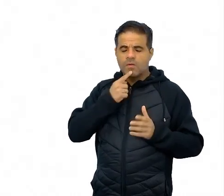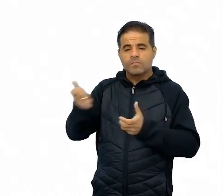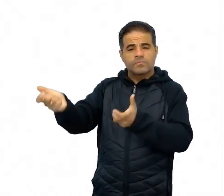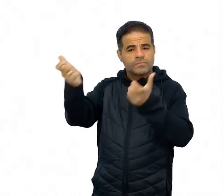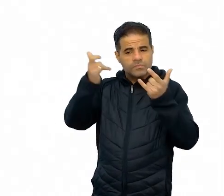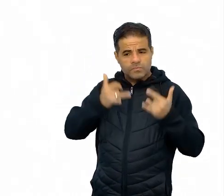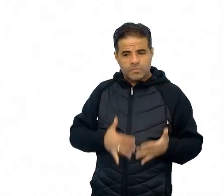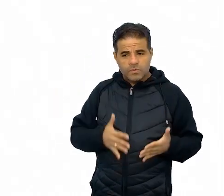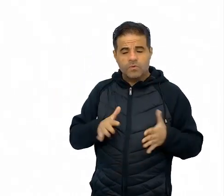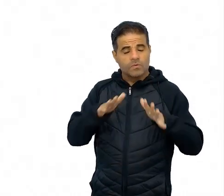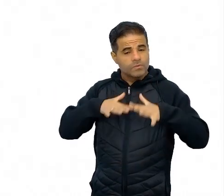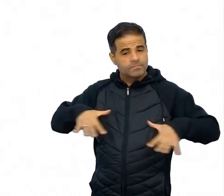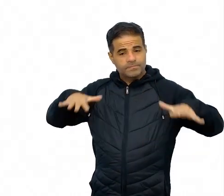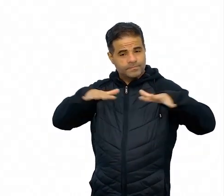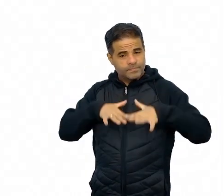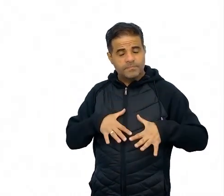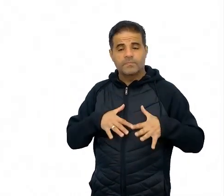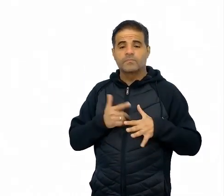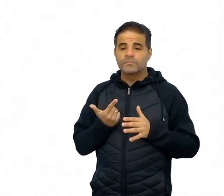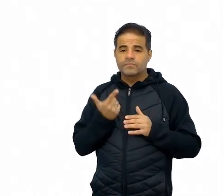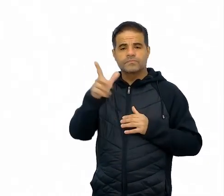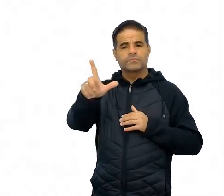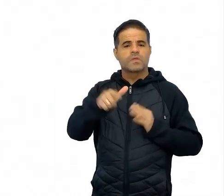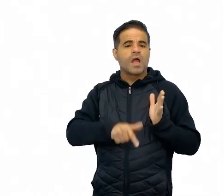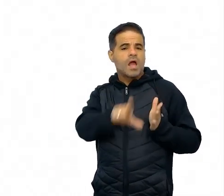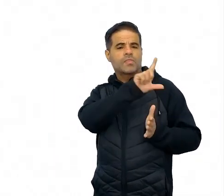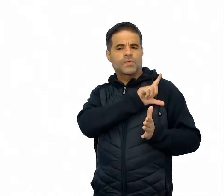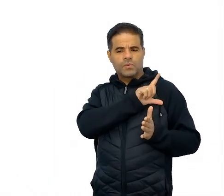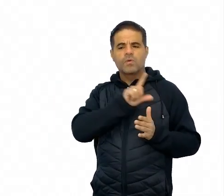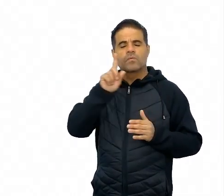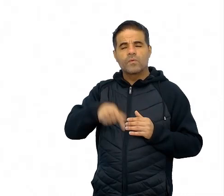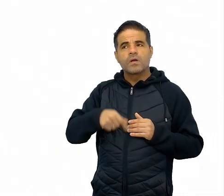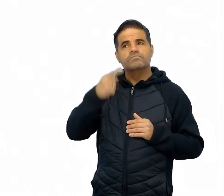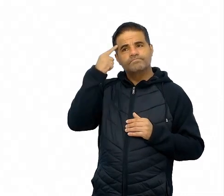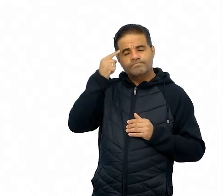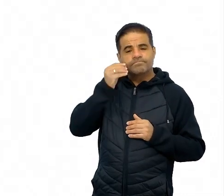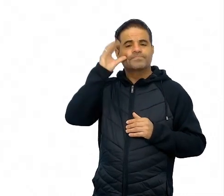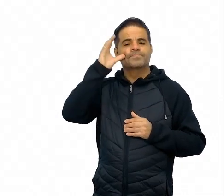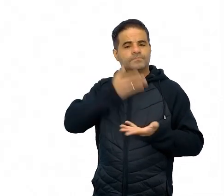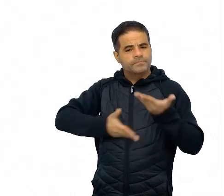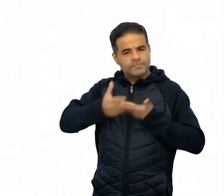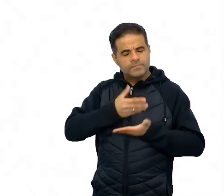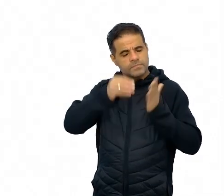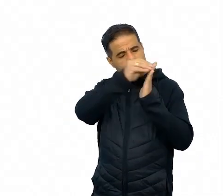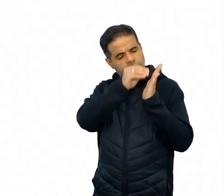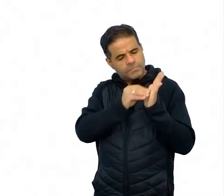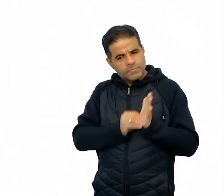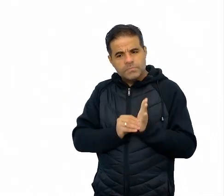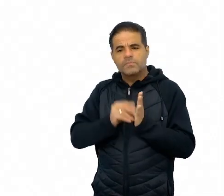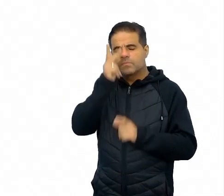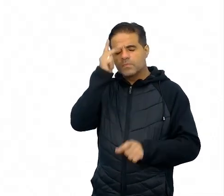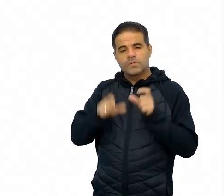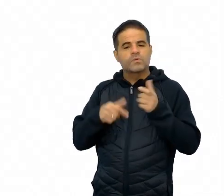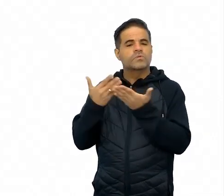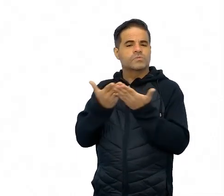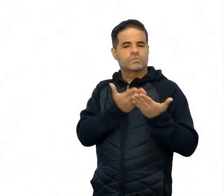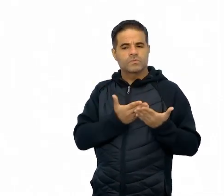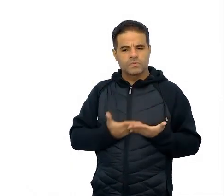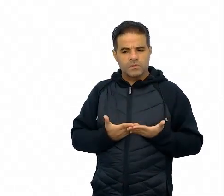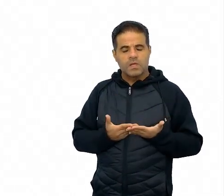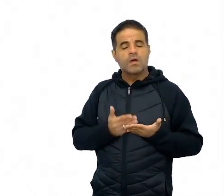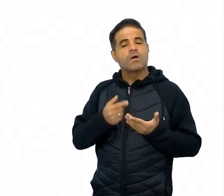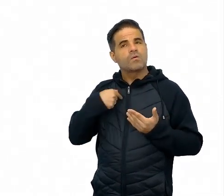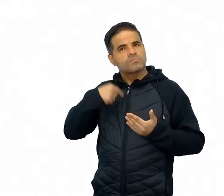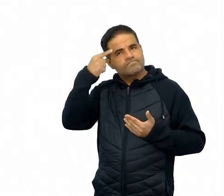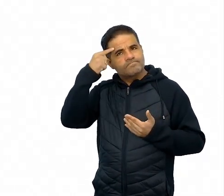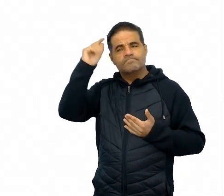também já falou, na anterior, dos conhecimentos do conteúdo e dos estudantes. Então, quando